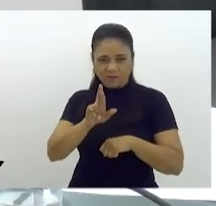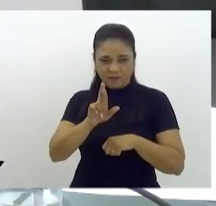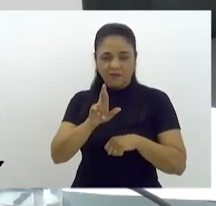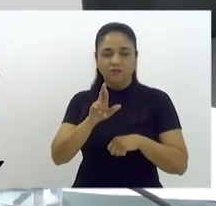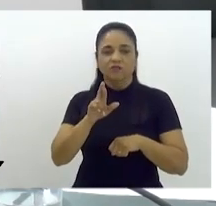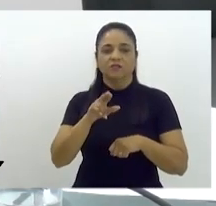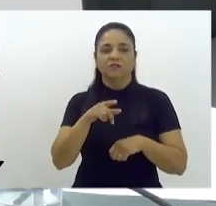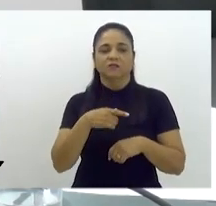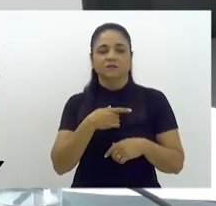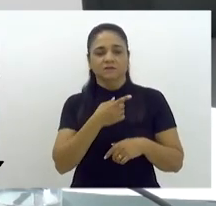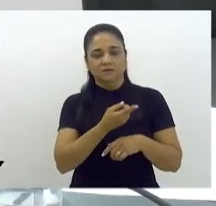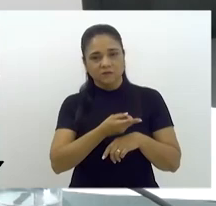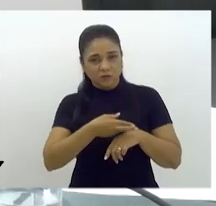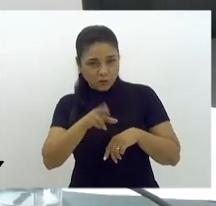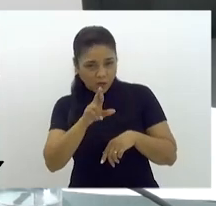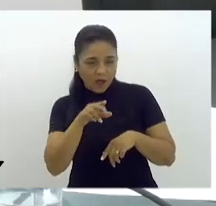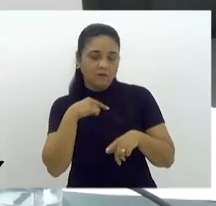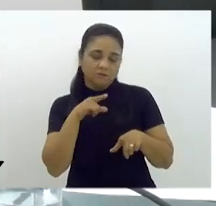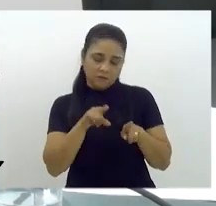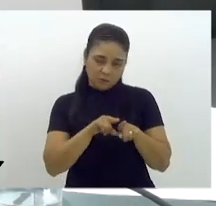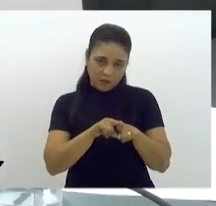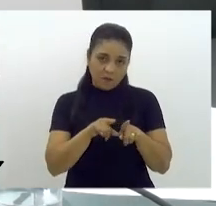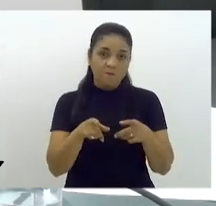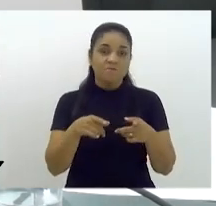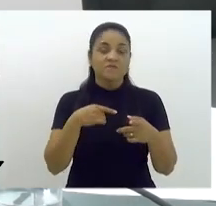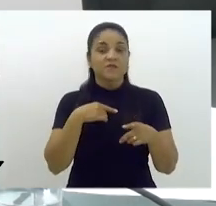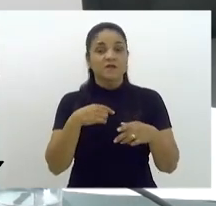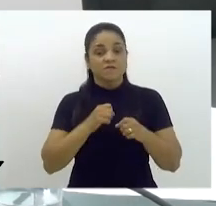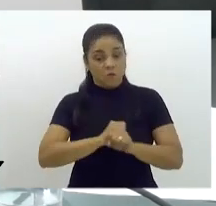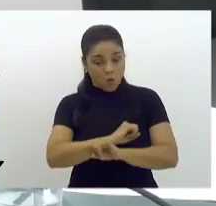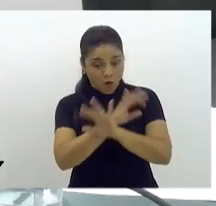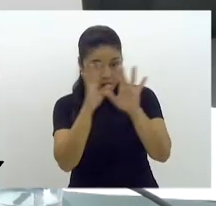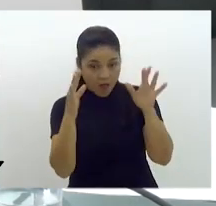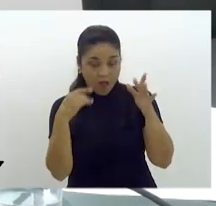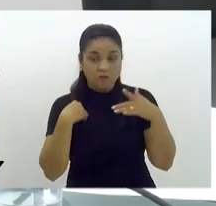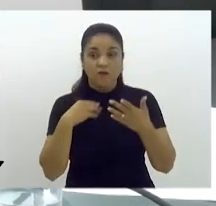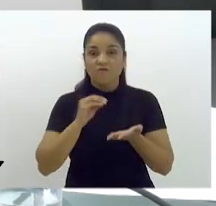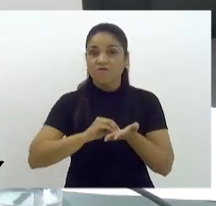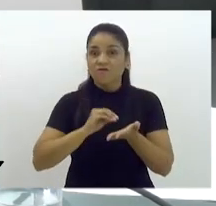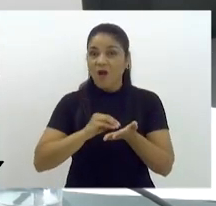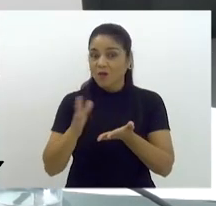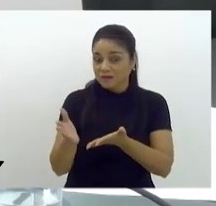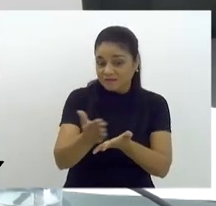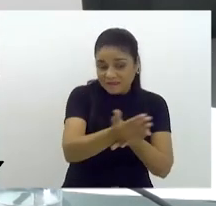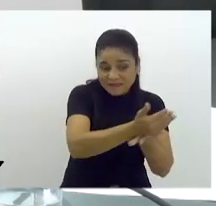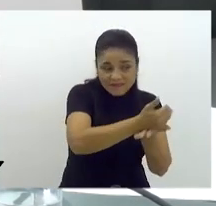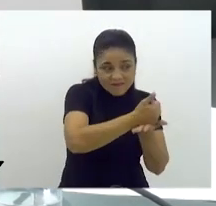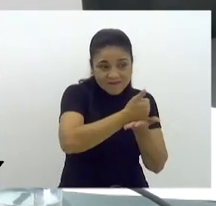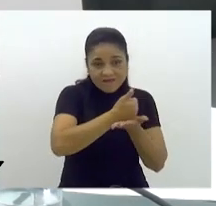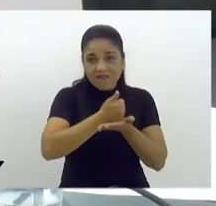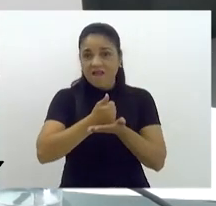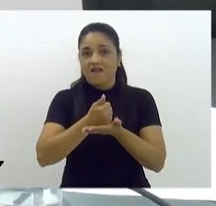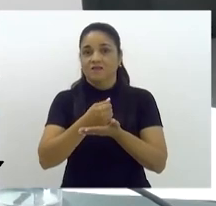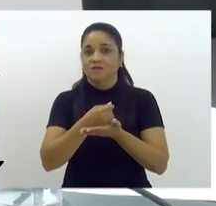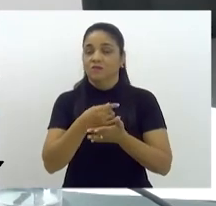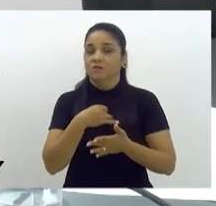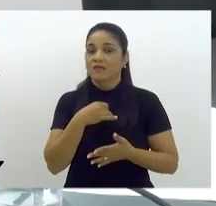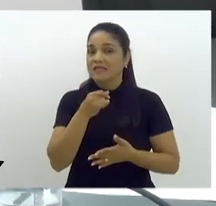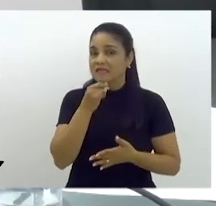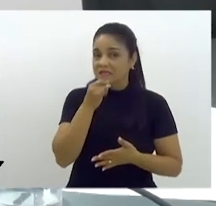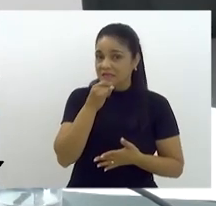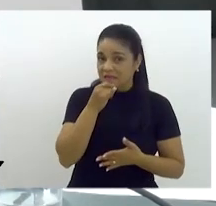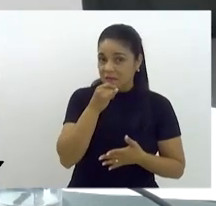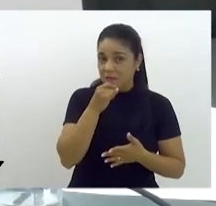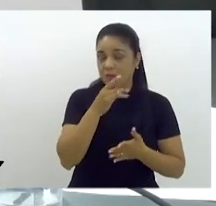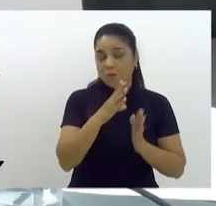e uma questão que ficou muito clara para nós é ausência de dados né é um bom exemplo disso é